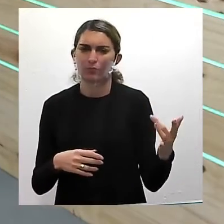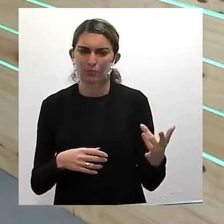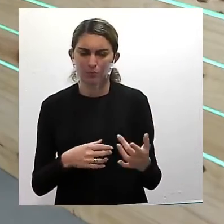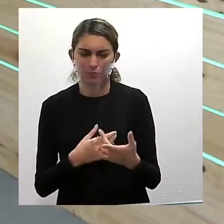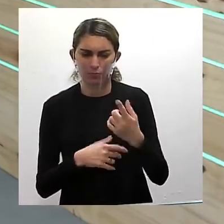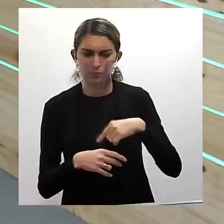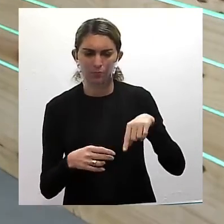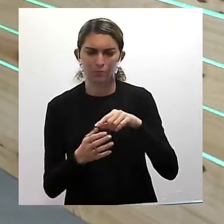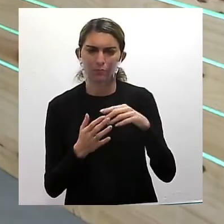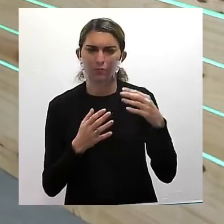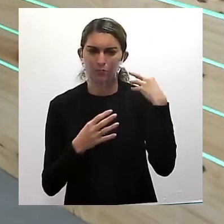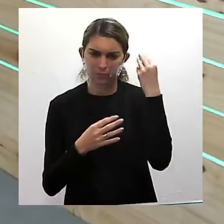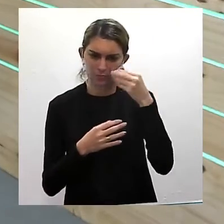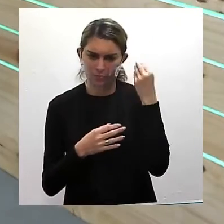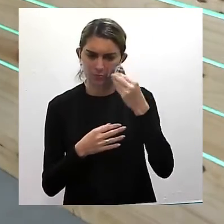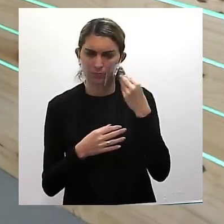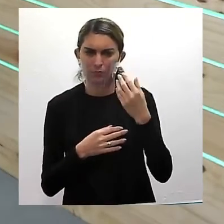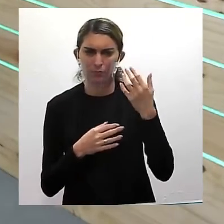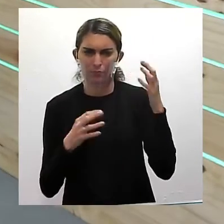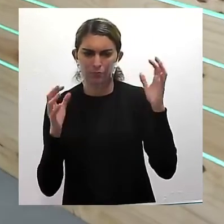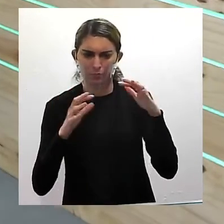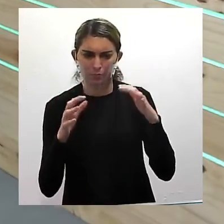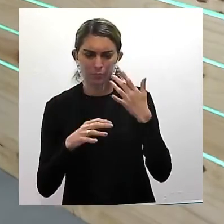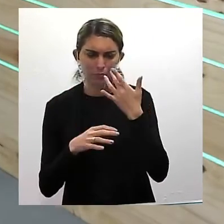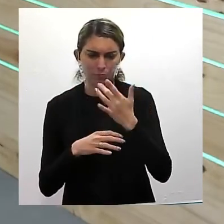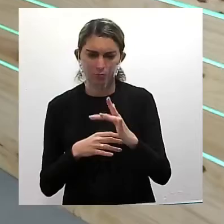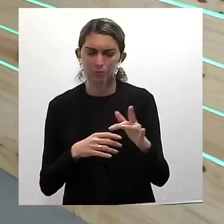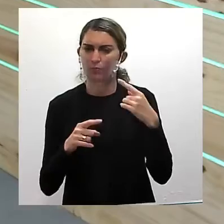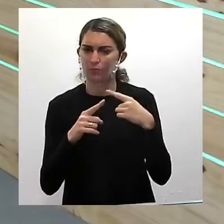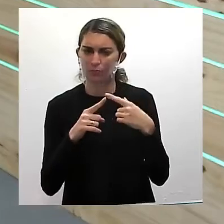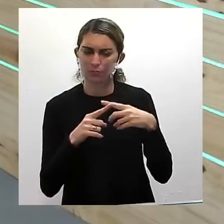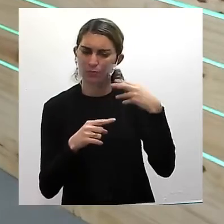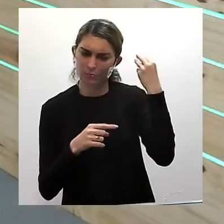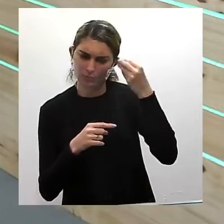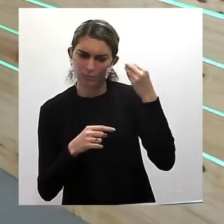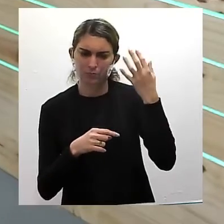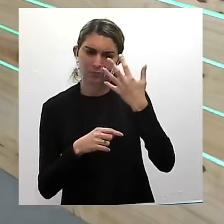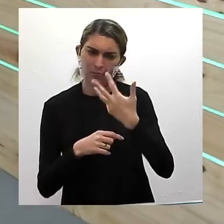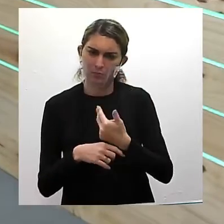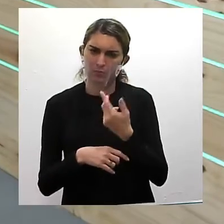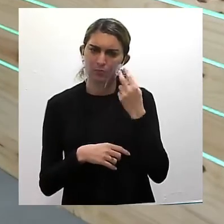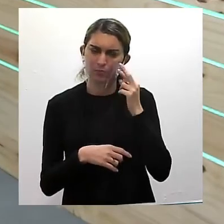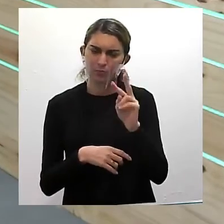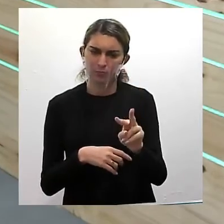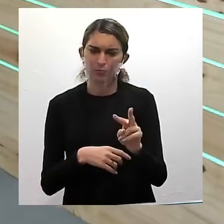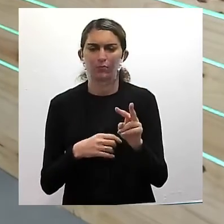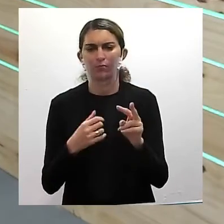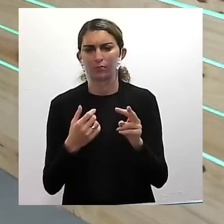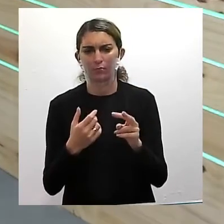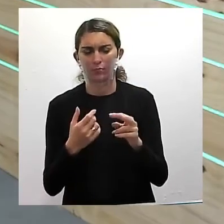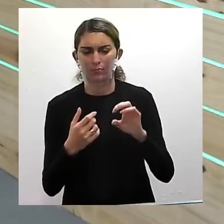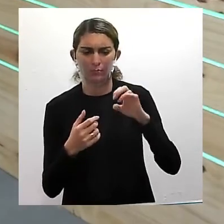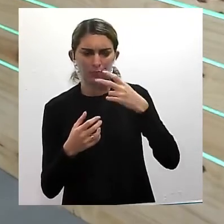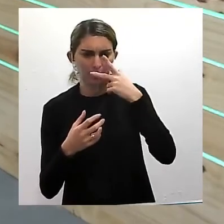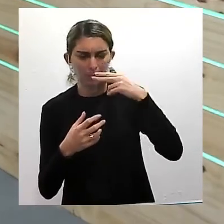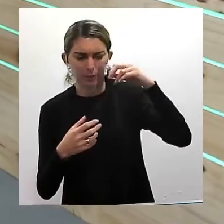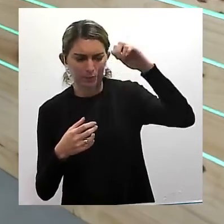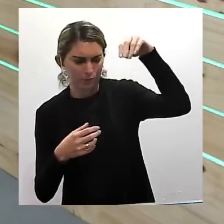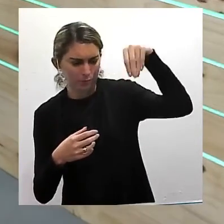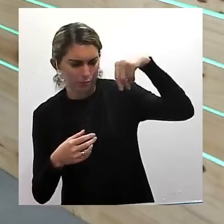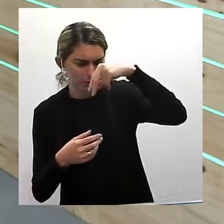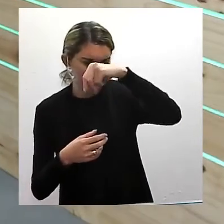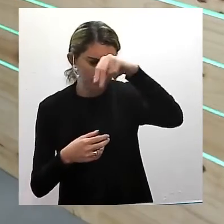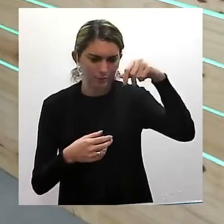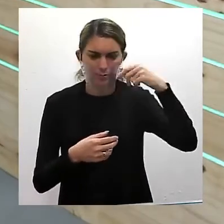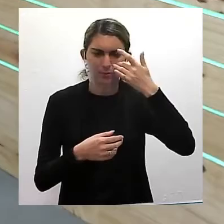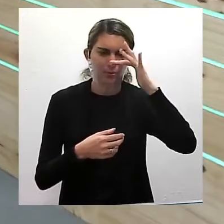nós chamamos esse experimento aí de experimento da chuva de ouro, porque é uma experiência bem bonita de ver, fica bem, parece que está colocando glitter dourado na água,